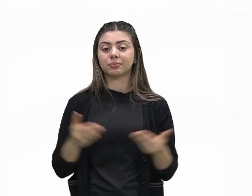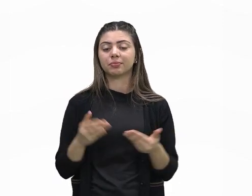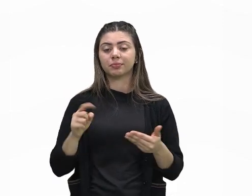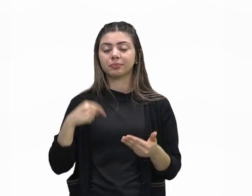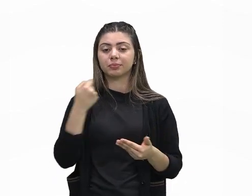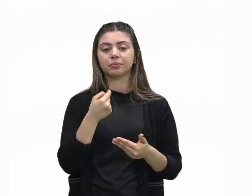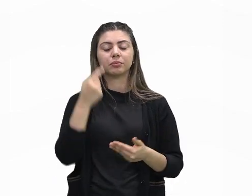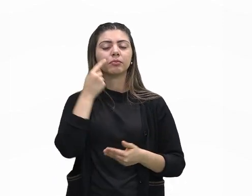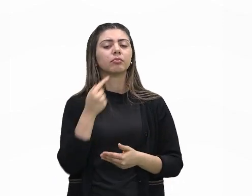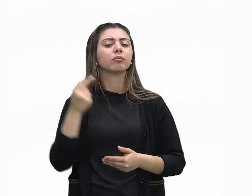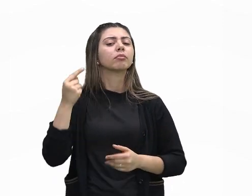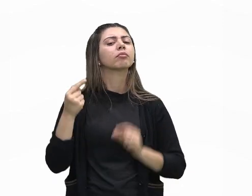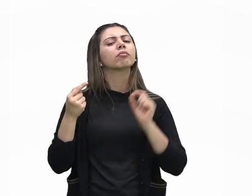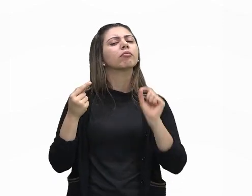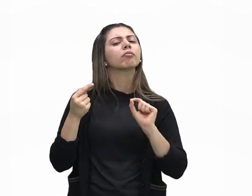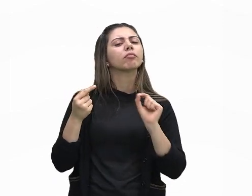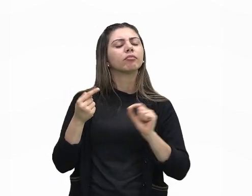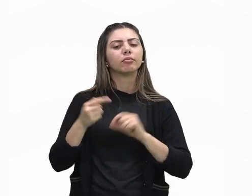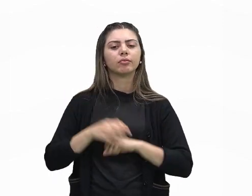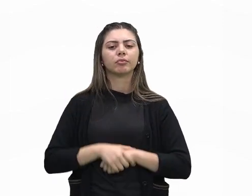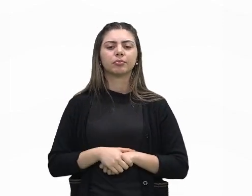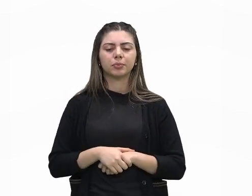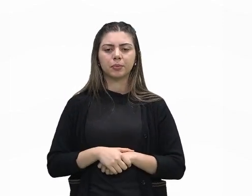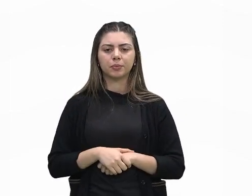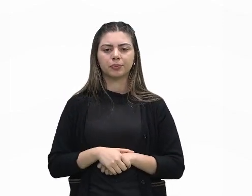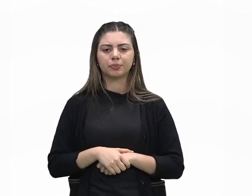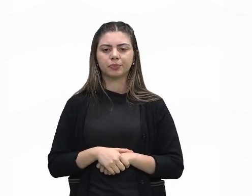verificar aqui um pouco dessa